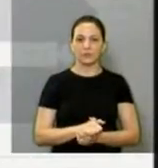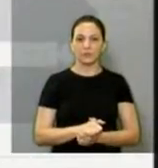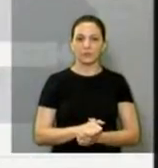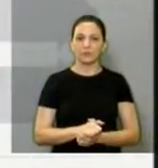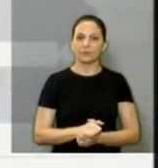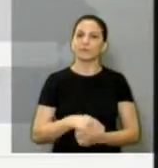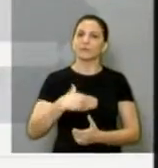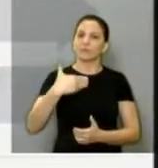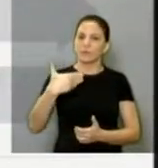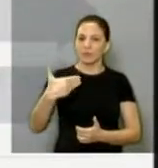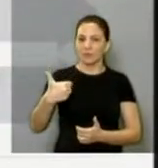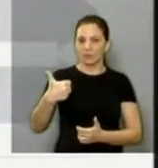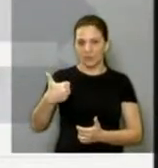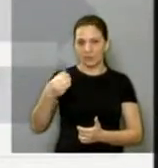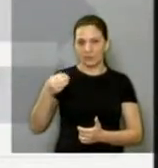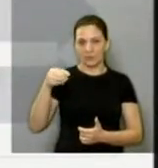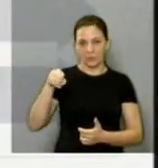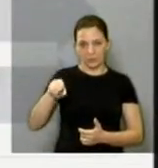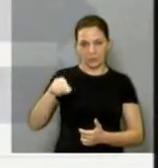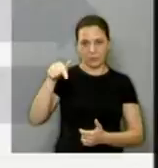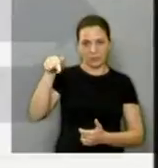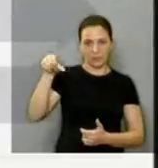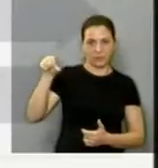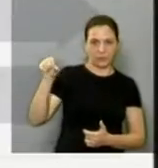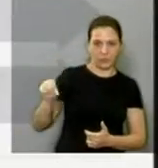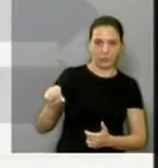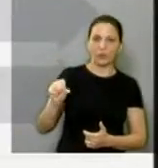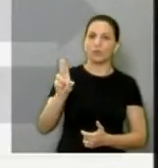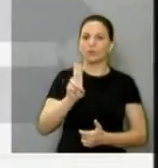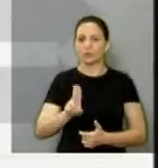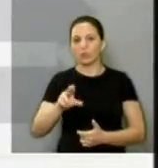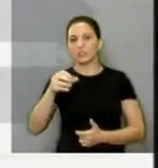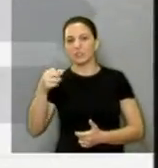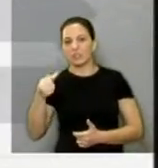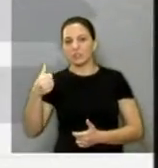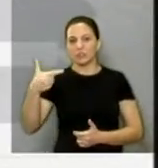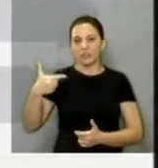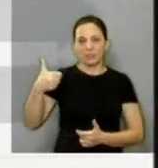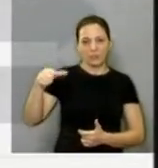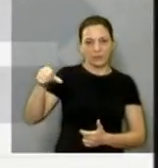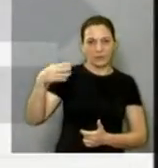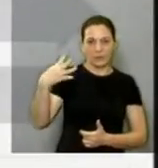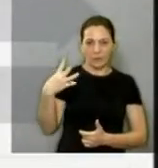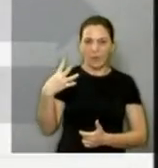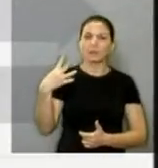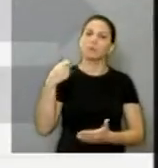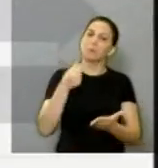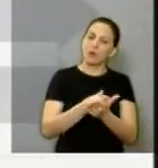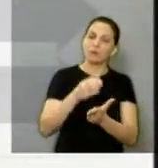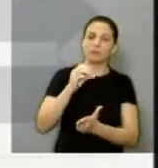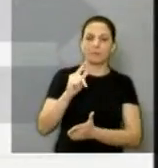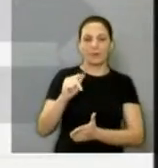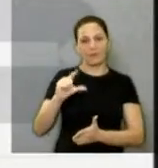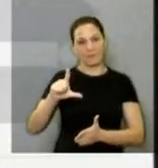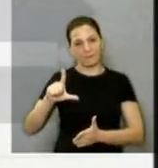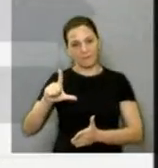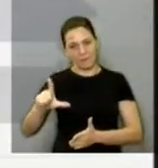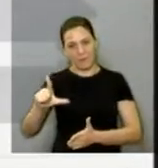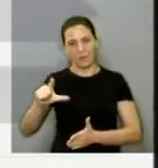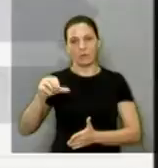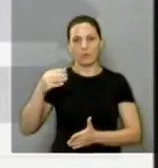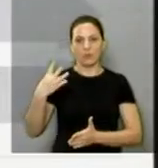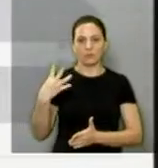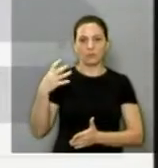Arrecadou R$ 10.799.000, consumiu R$ 6.294.000, pagou a CPFL R$ 498.000, valor para